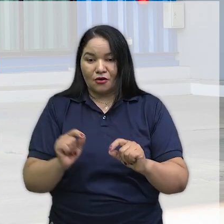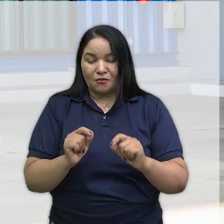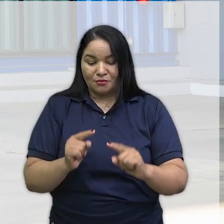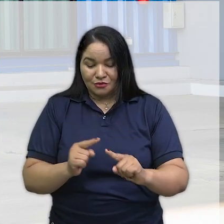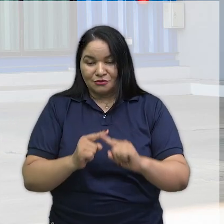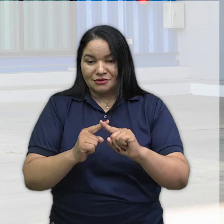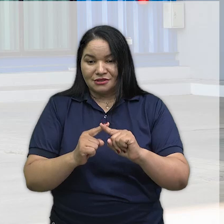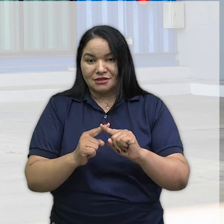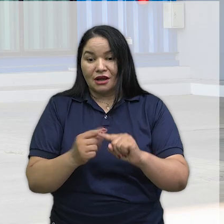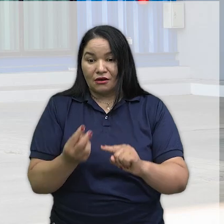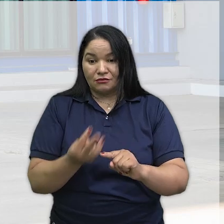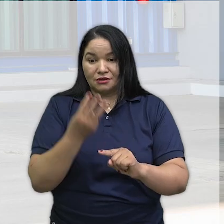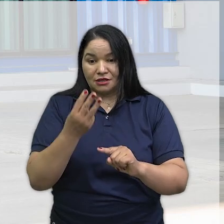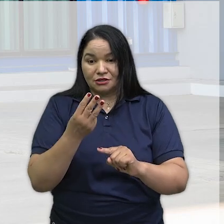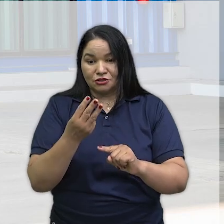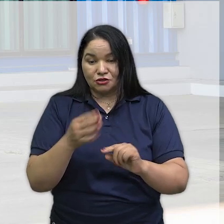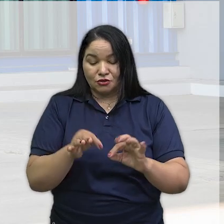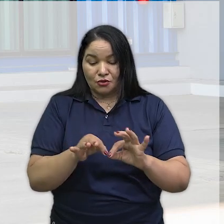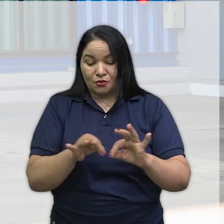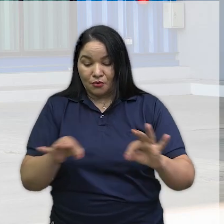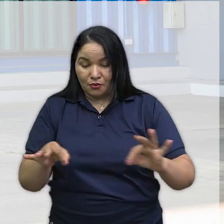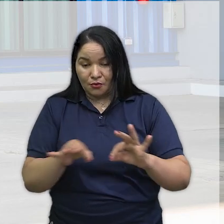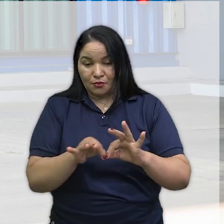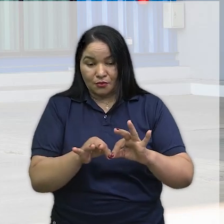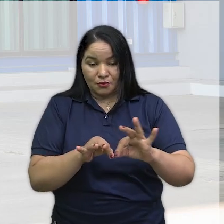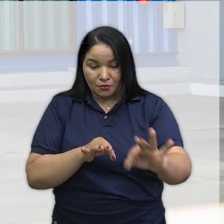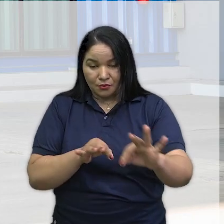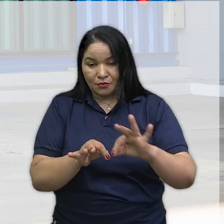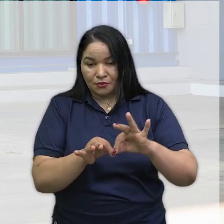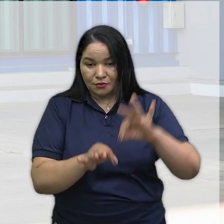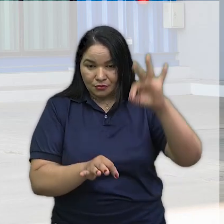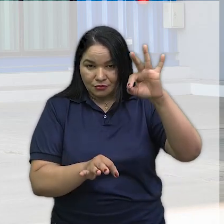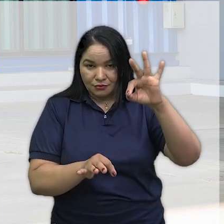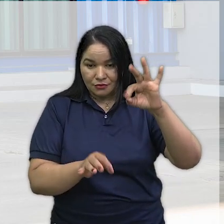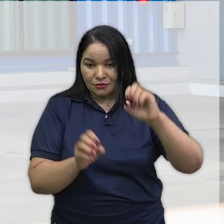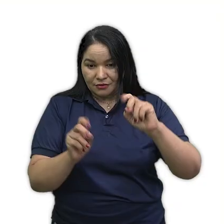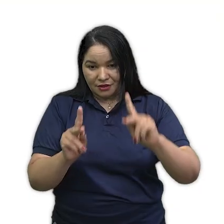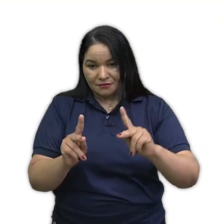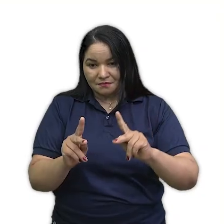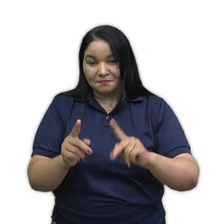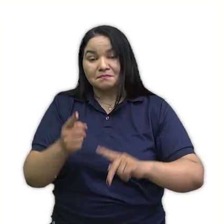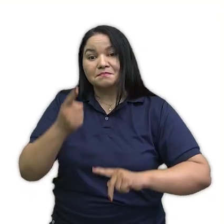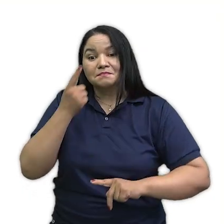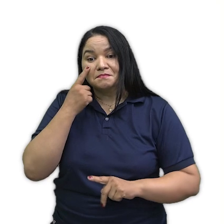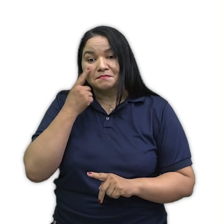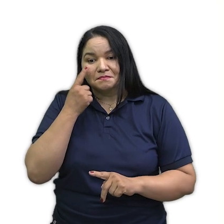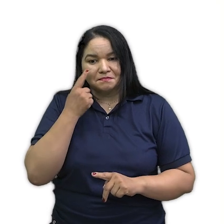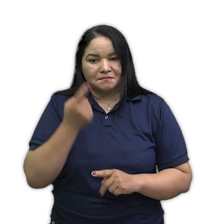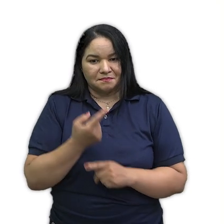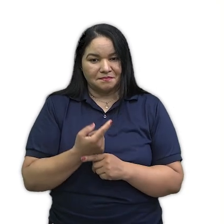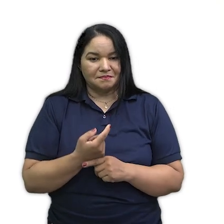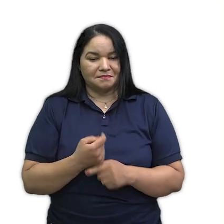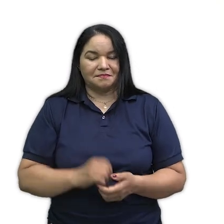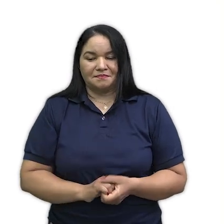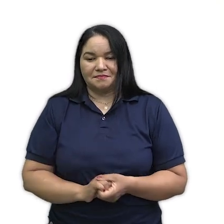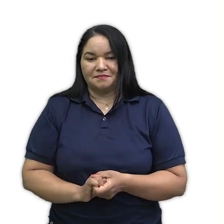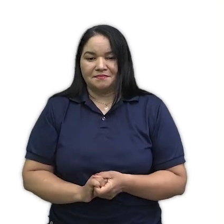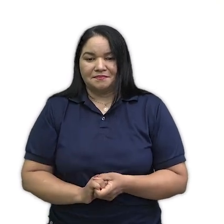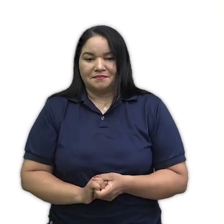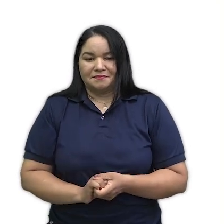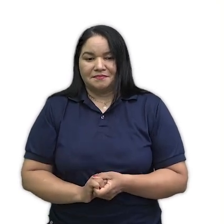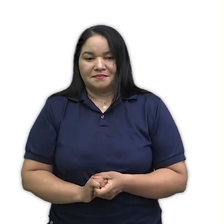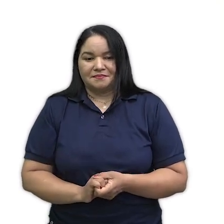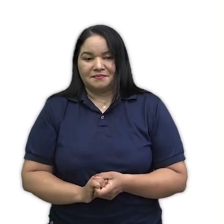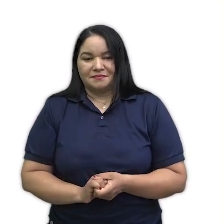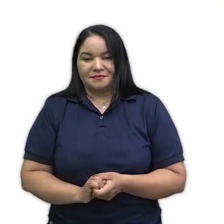comprimento, largura e altura. Tá certo? Vamos, então, à nossa cartela resolver esse problema? Lembram aí das dimensões que eu